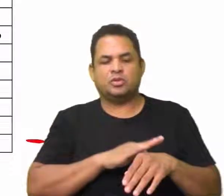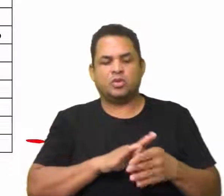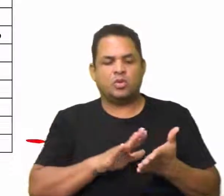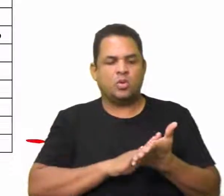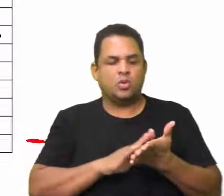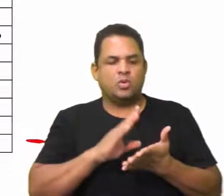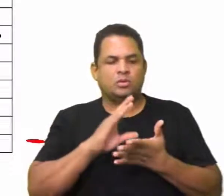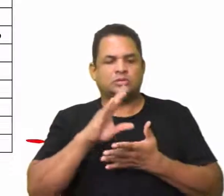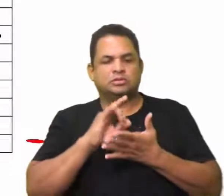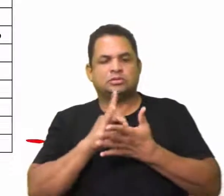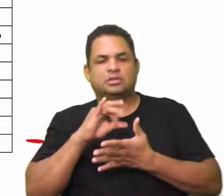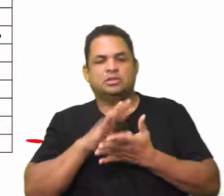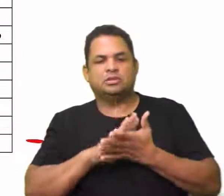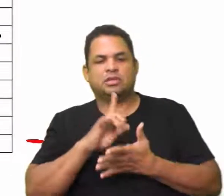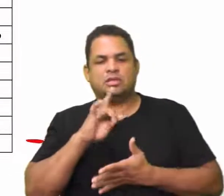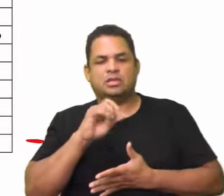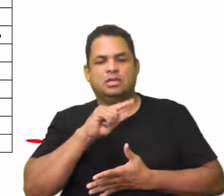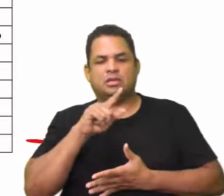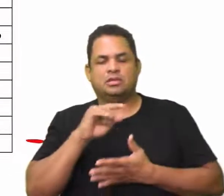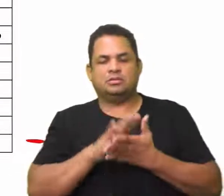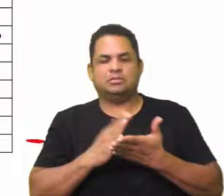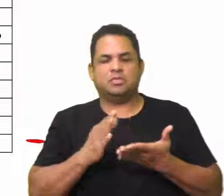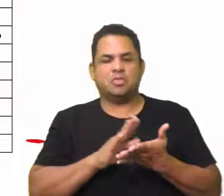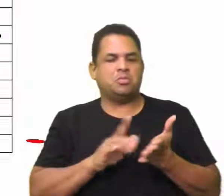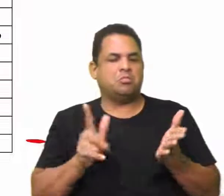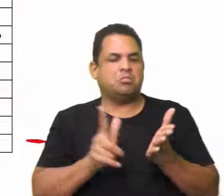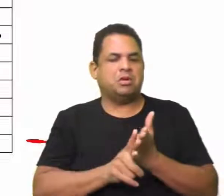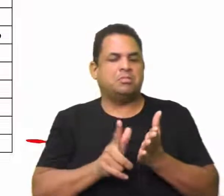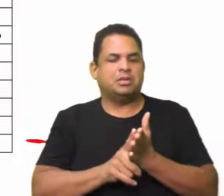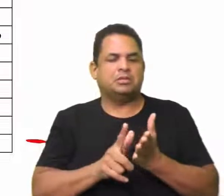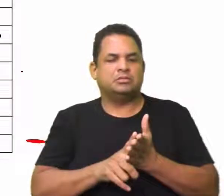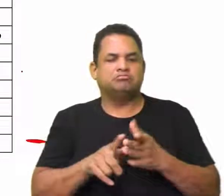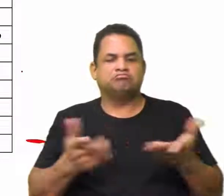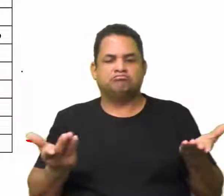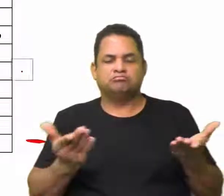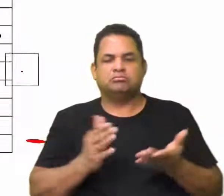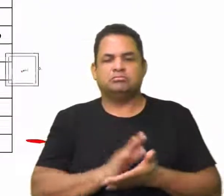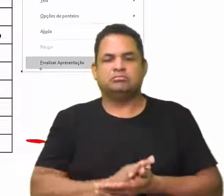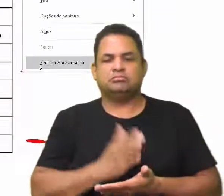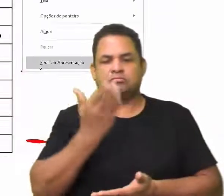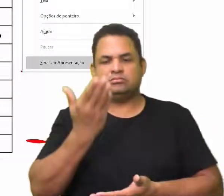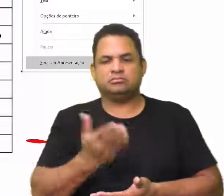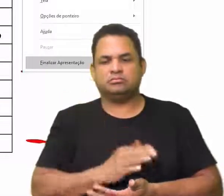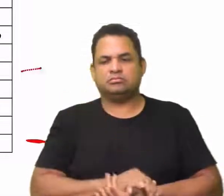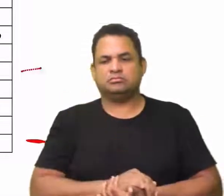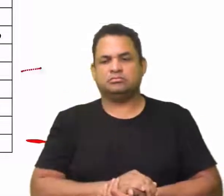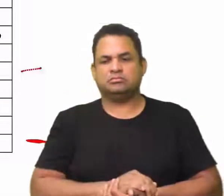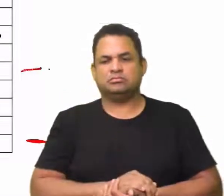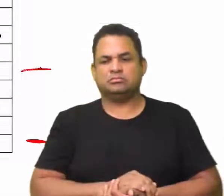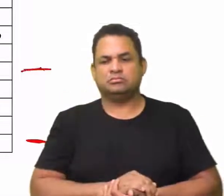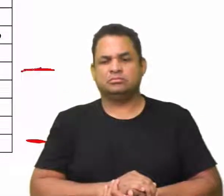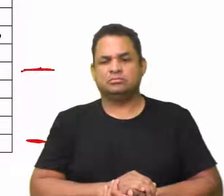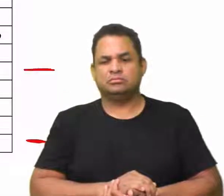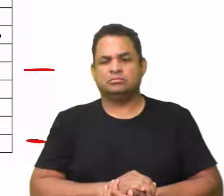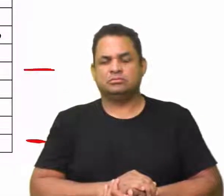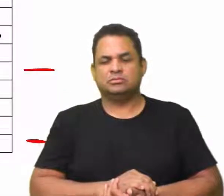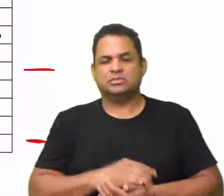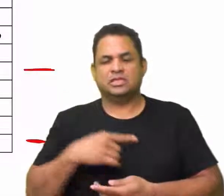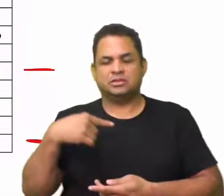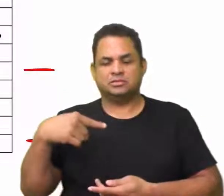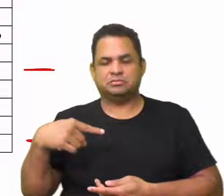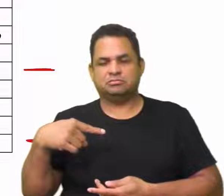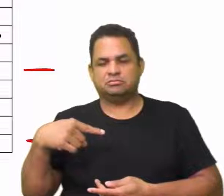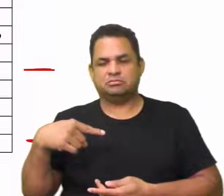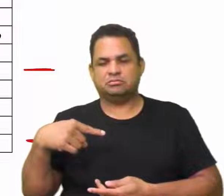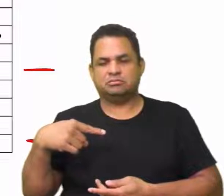seda, com a lã ou com o papel. Então, olha só. Papel está aqui, ó, negativo. Opa, papel está